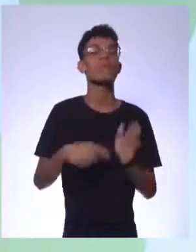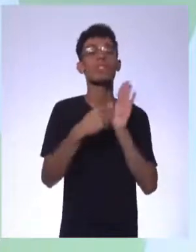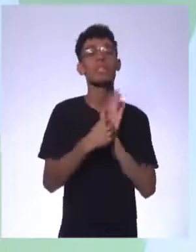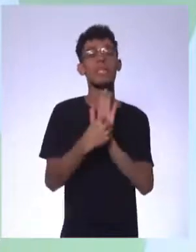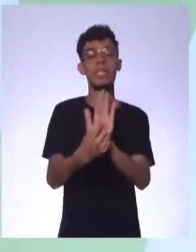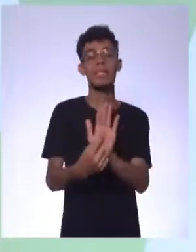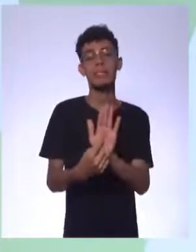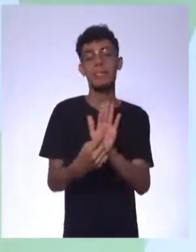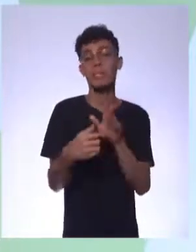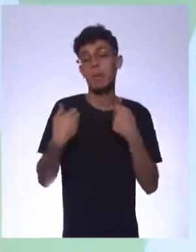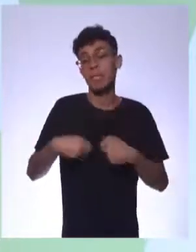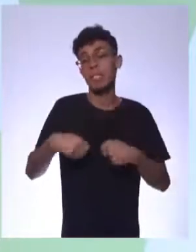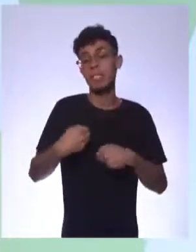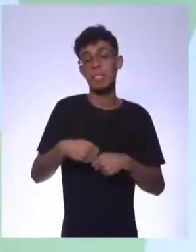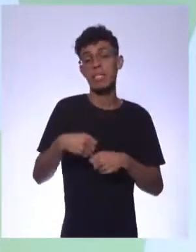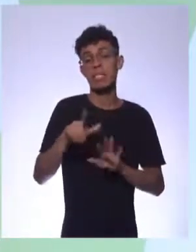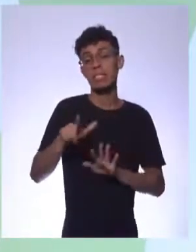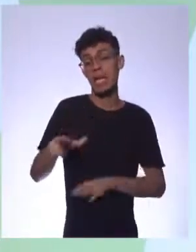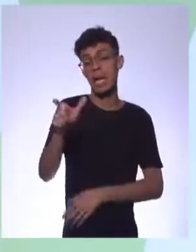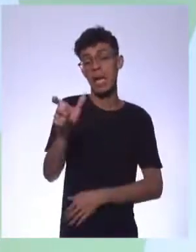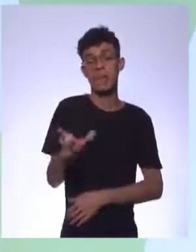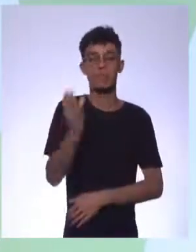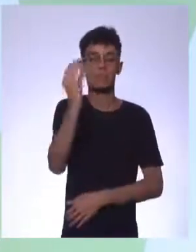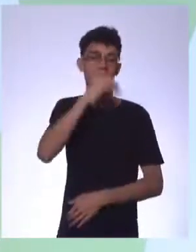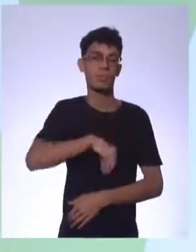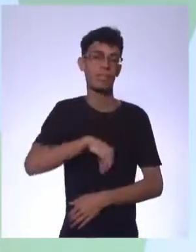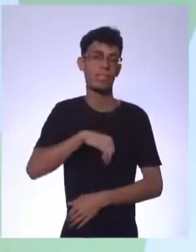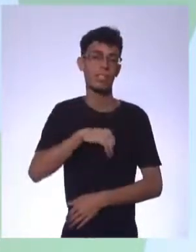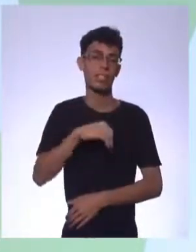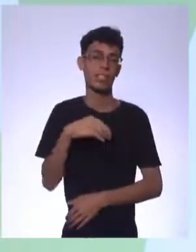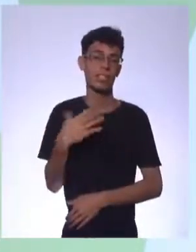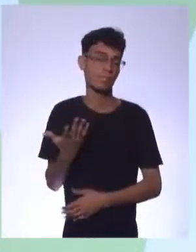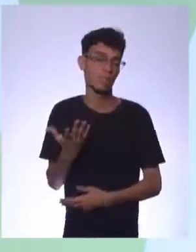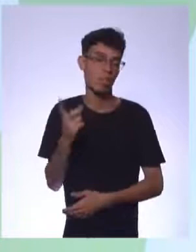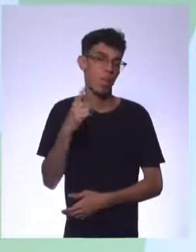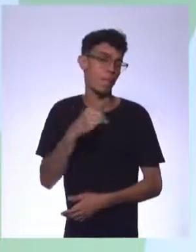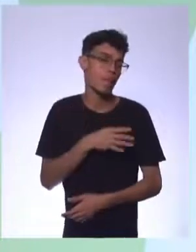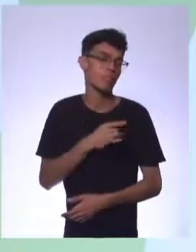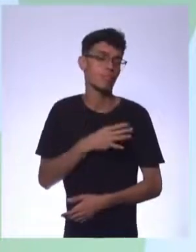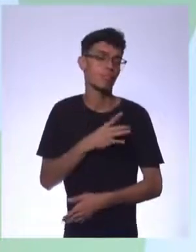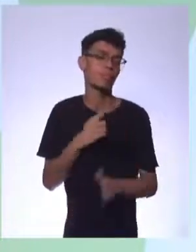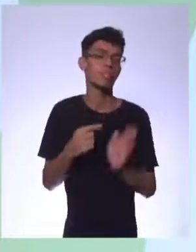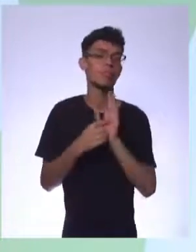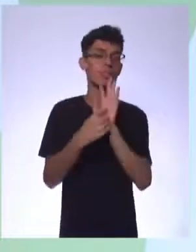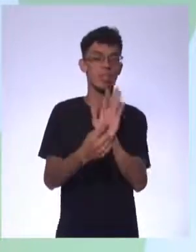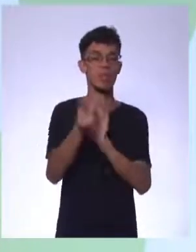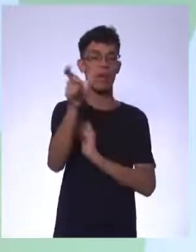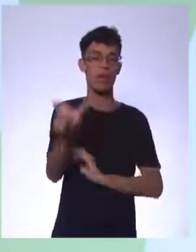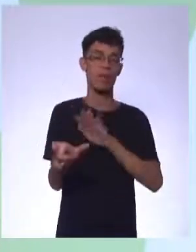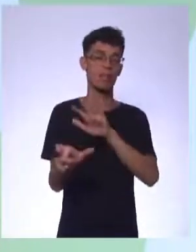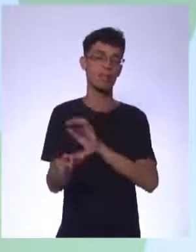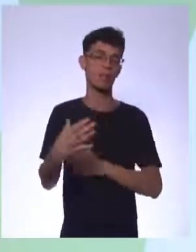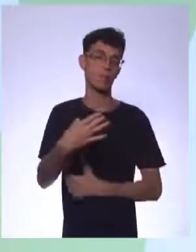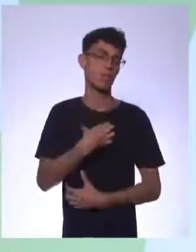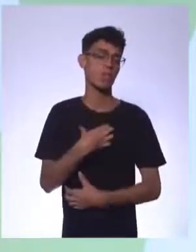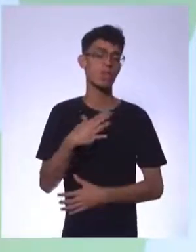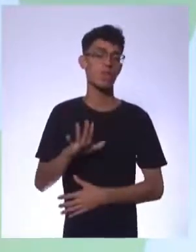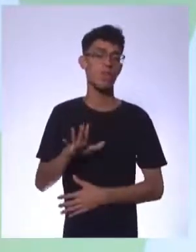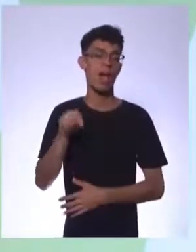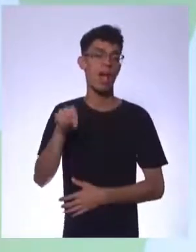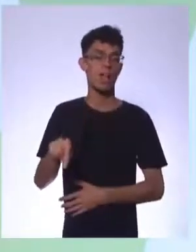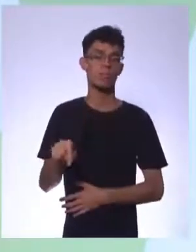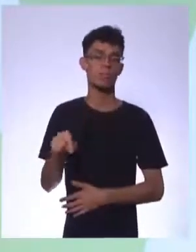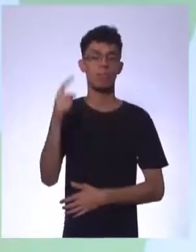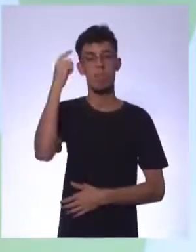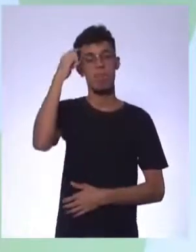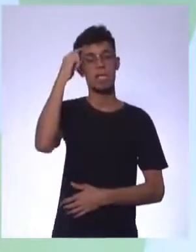fragilidade, então ela se posiciona com medo de mostrar a vulnerabilidade. E, nesse caso, a pessoa pensa que é respeitada, mas,